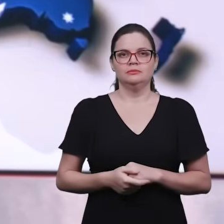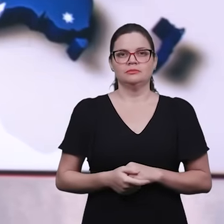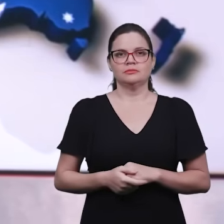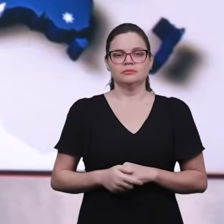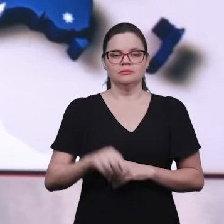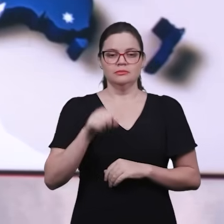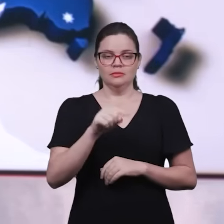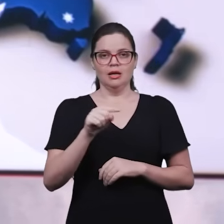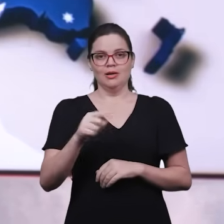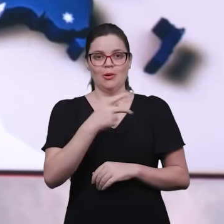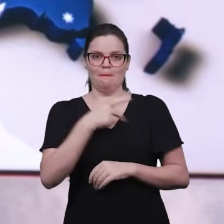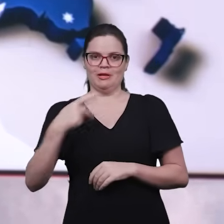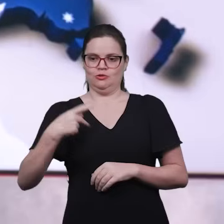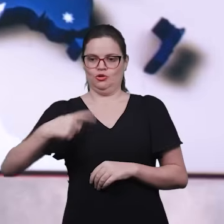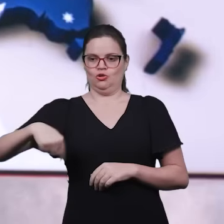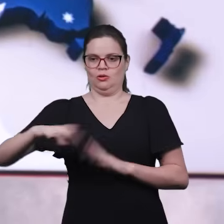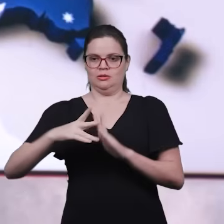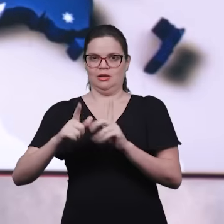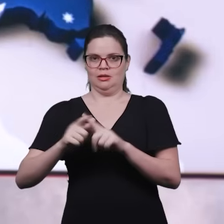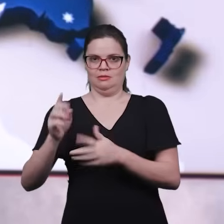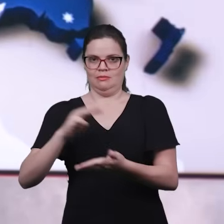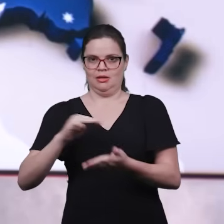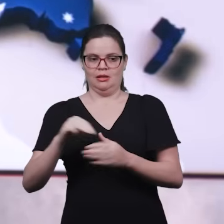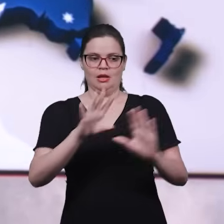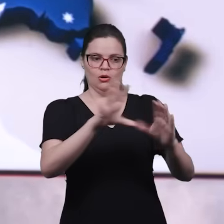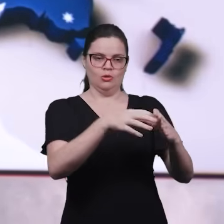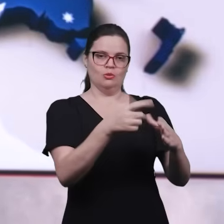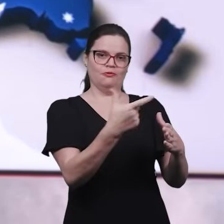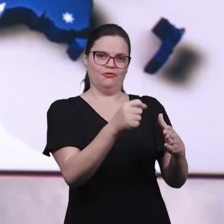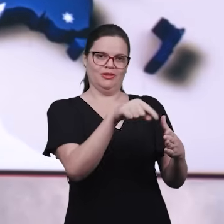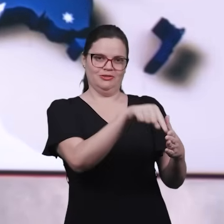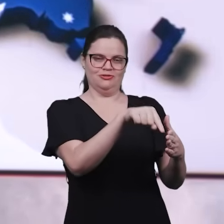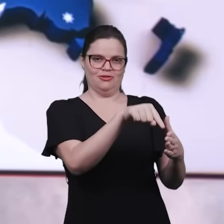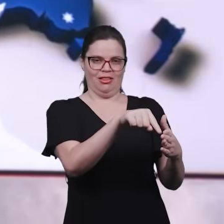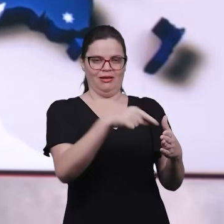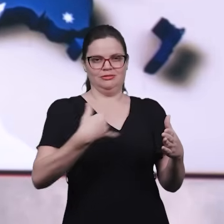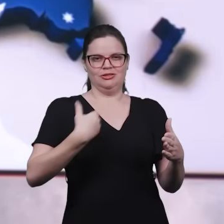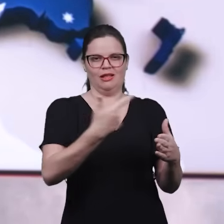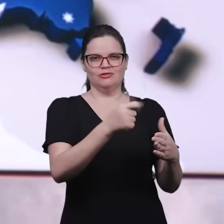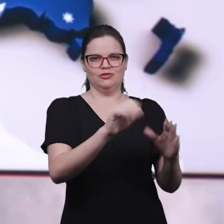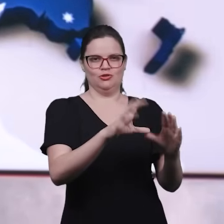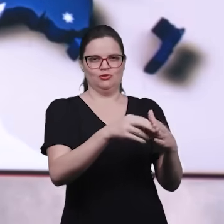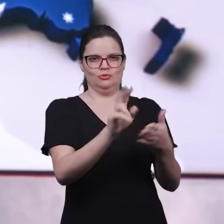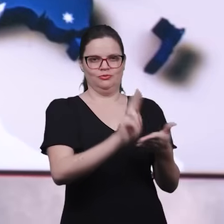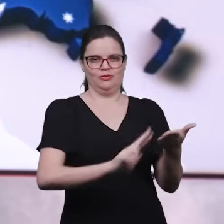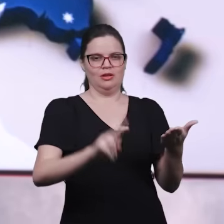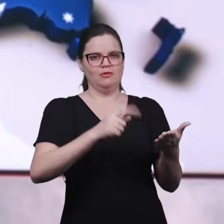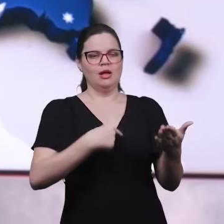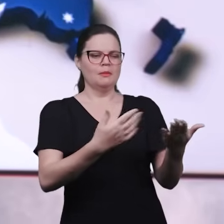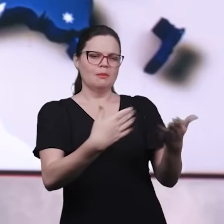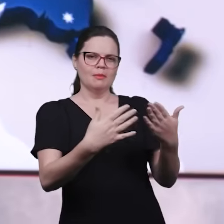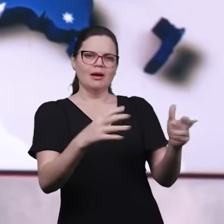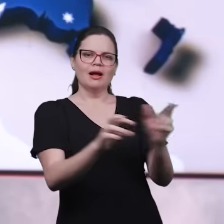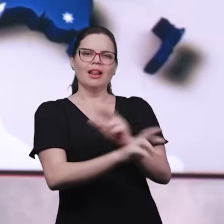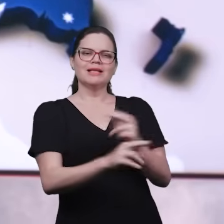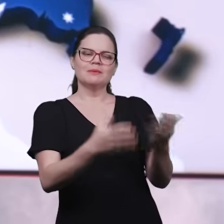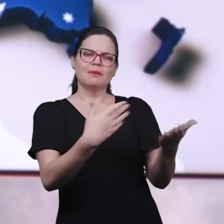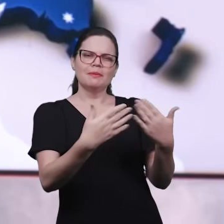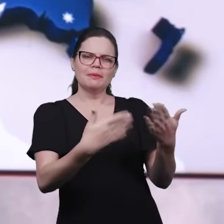assim, uma relação entre eles. Alguns vieram logo em seguida ao